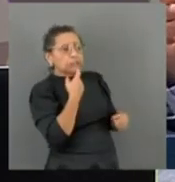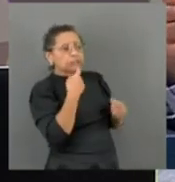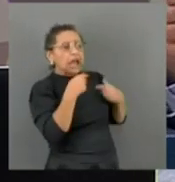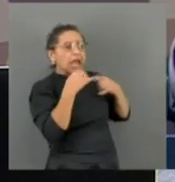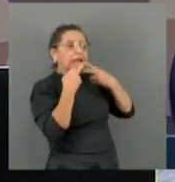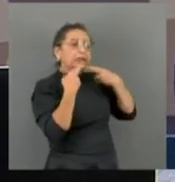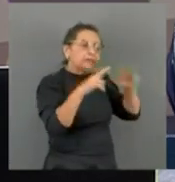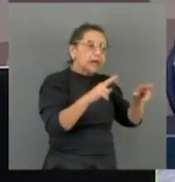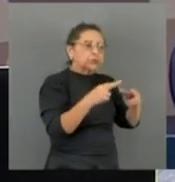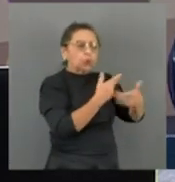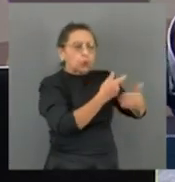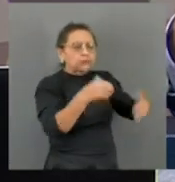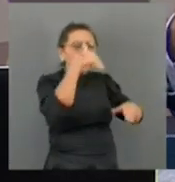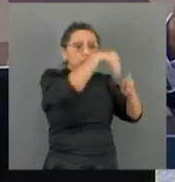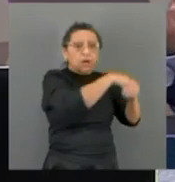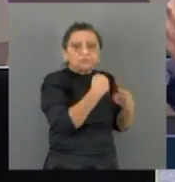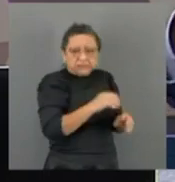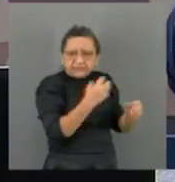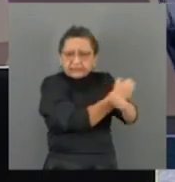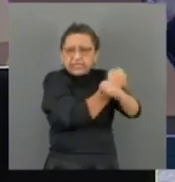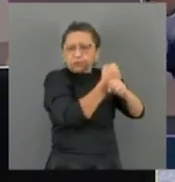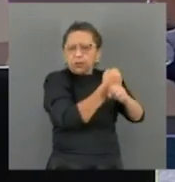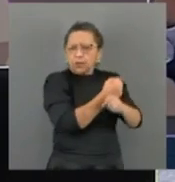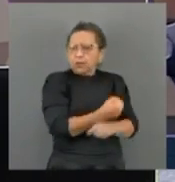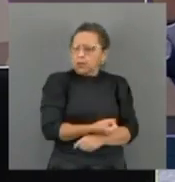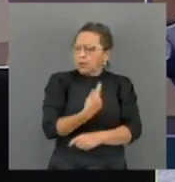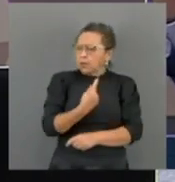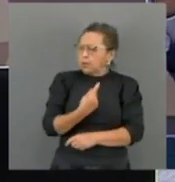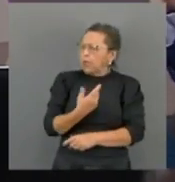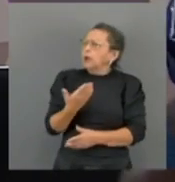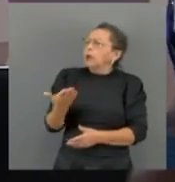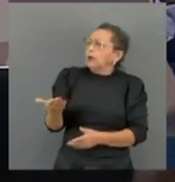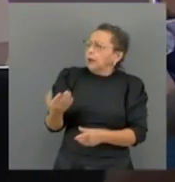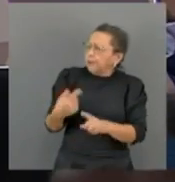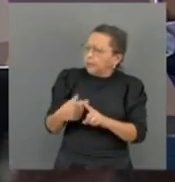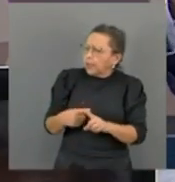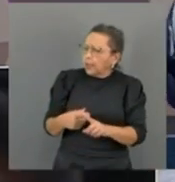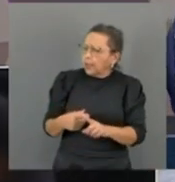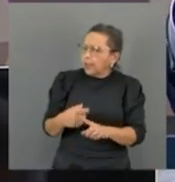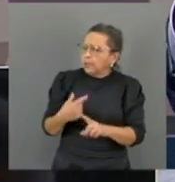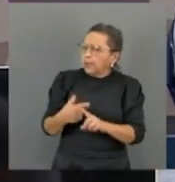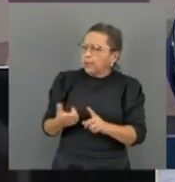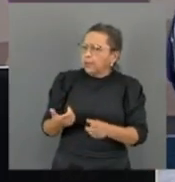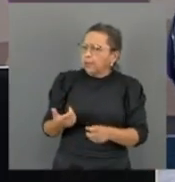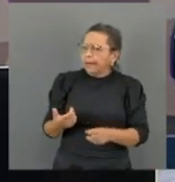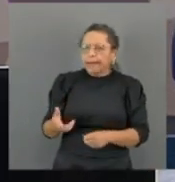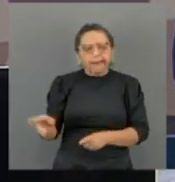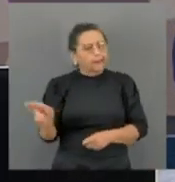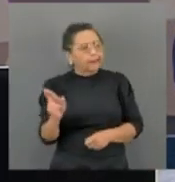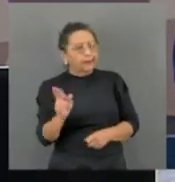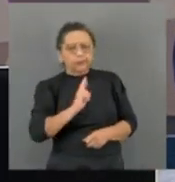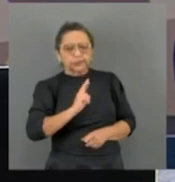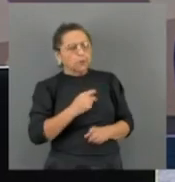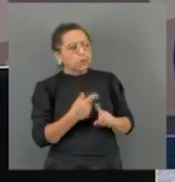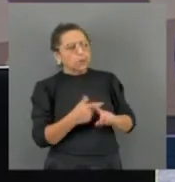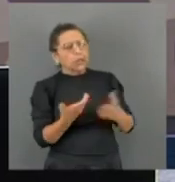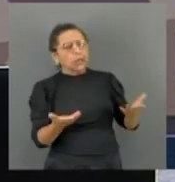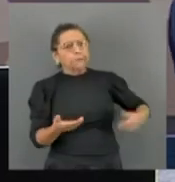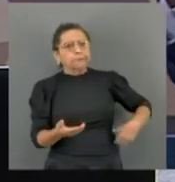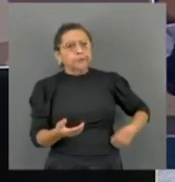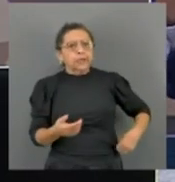eleitoral. Por quê? Porque havia esse como se diz, riot?